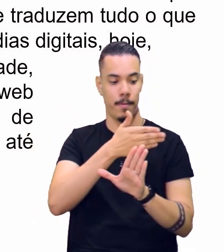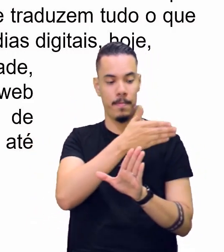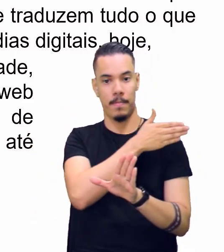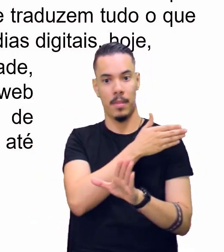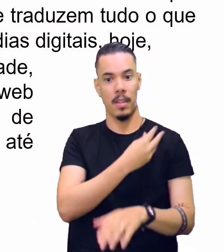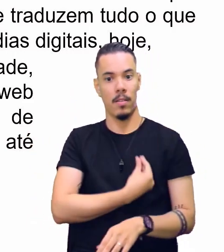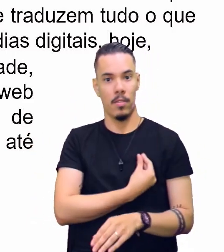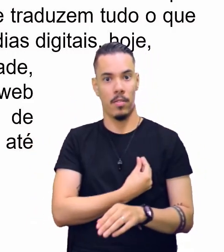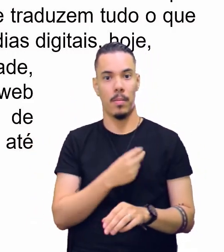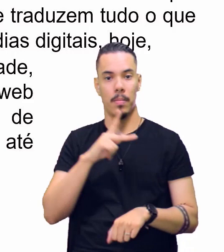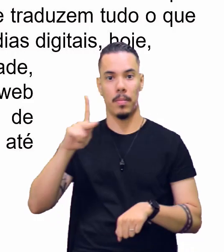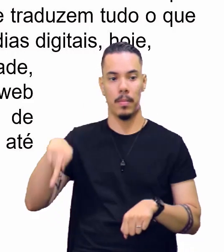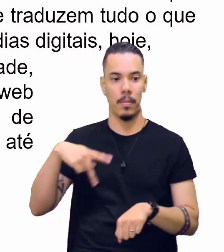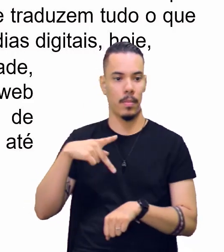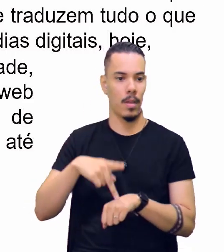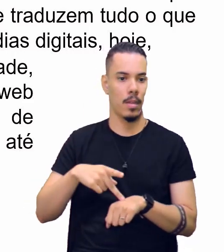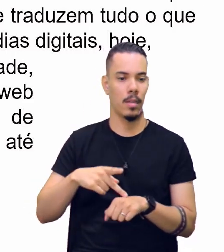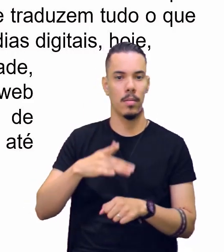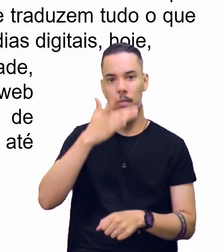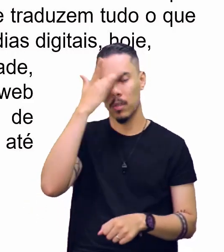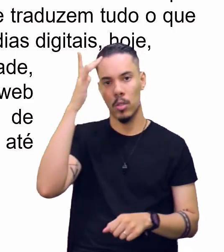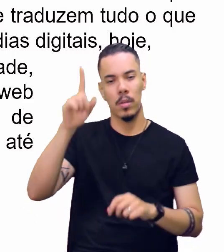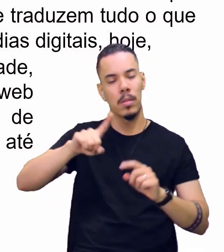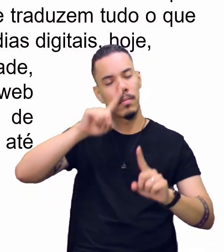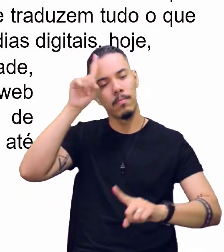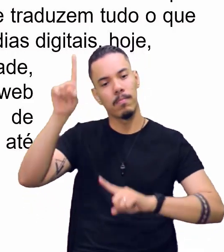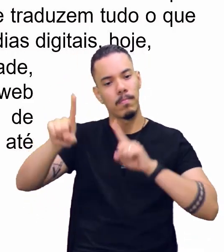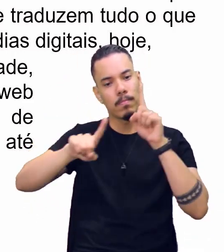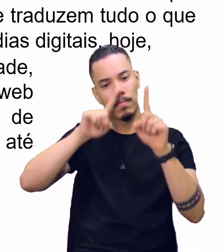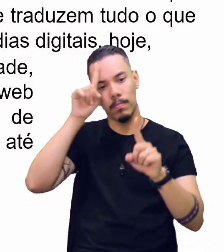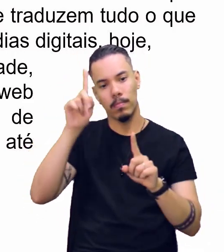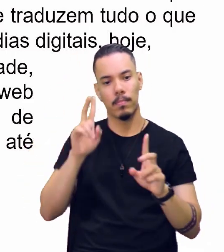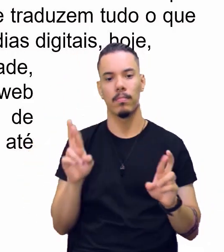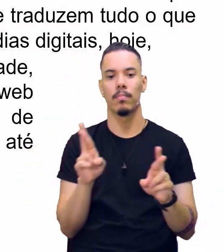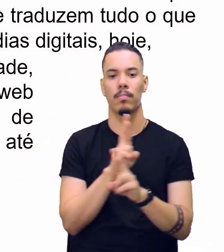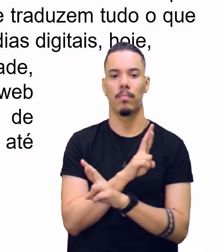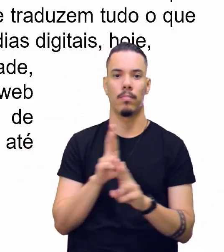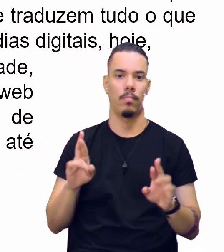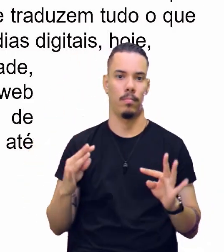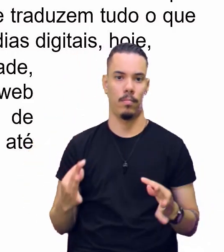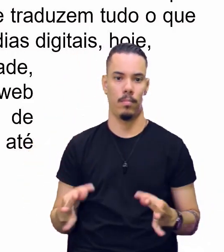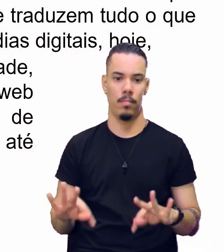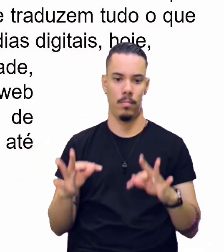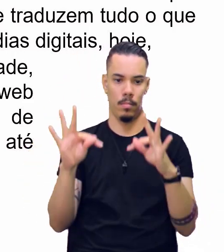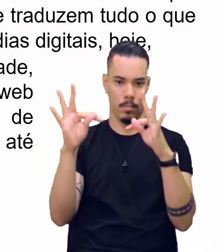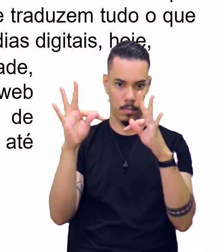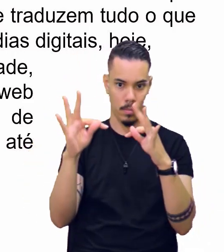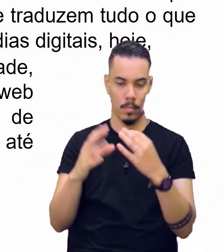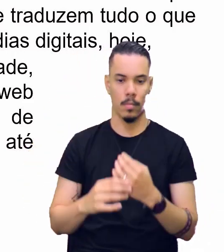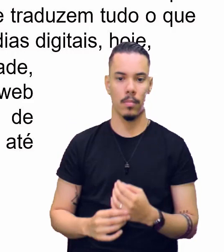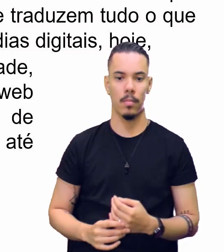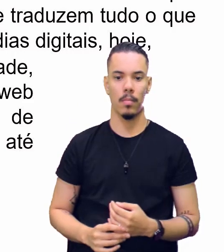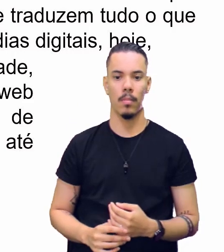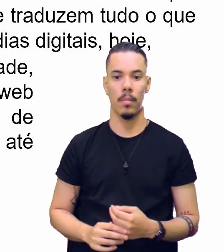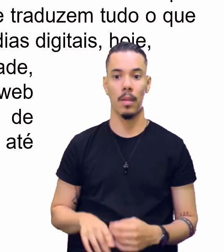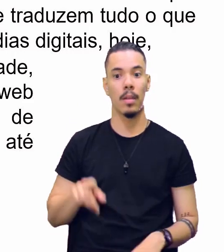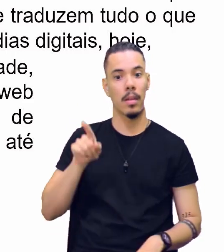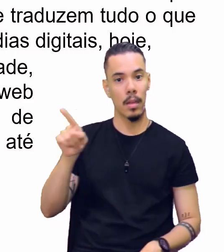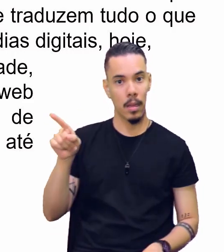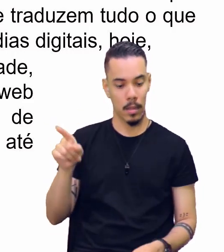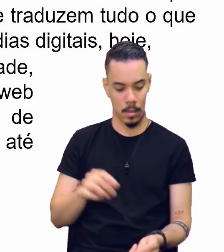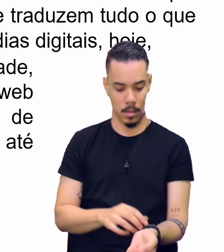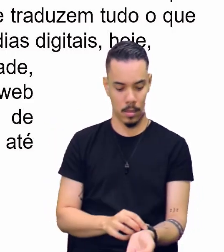num país de pessoas criativas em relação à tecnologia. Estas não foram